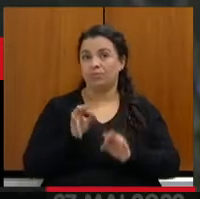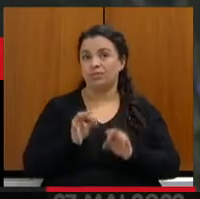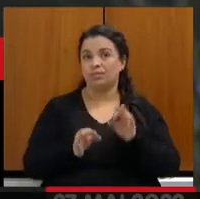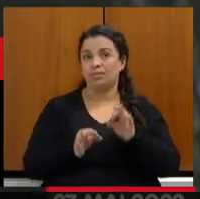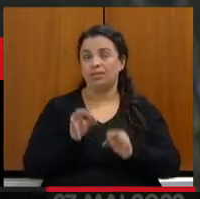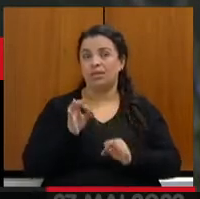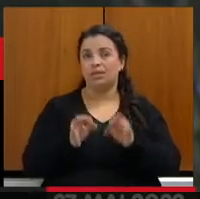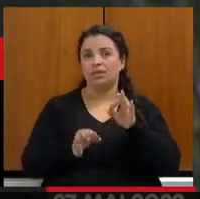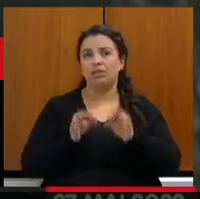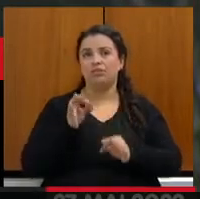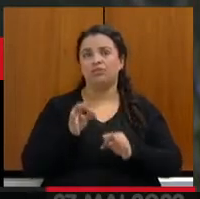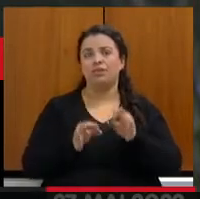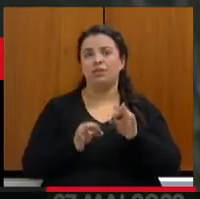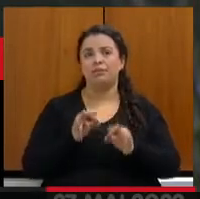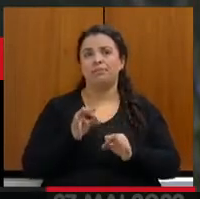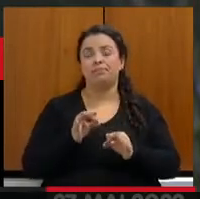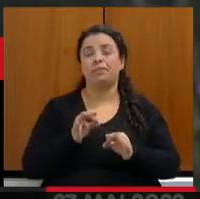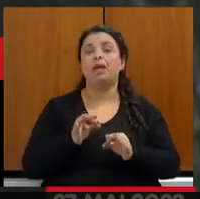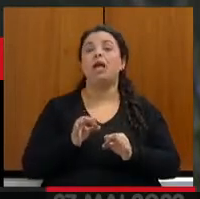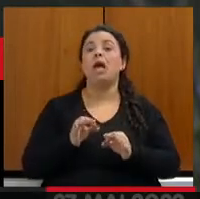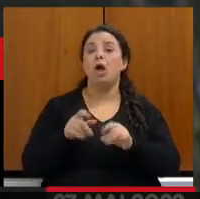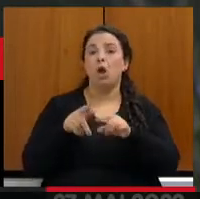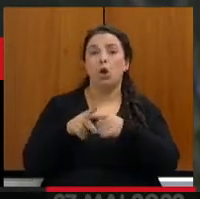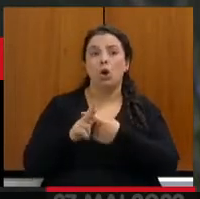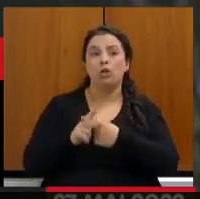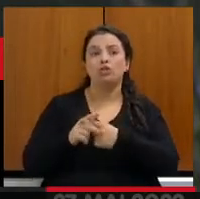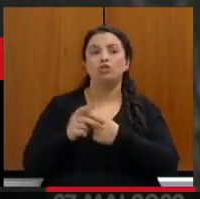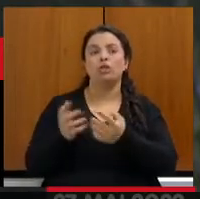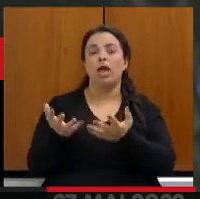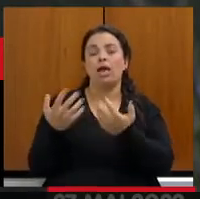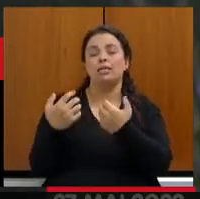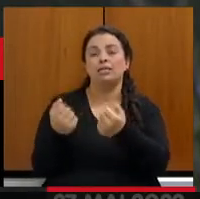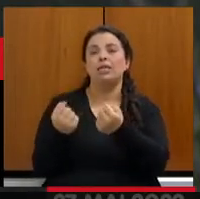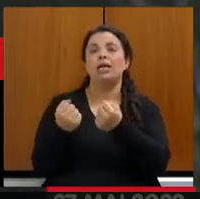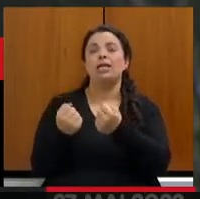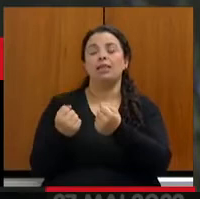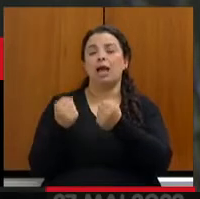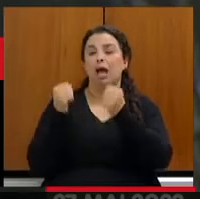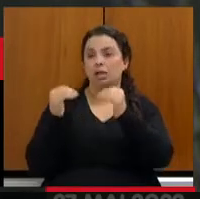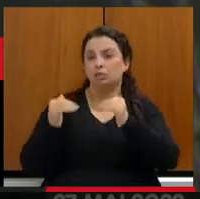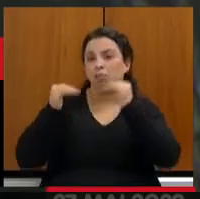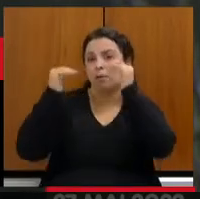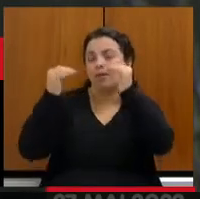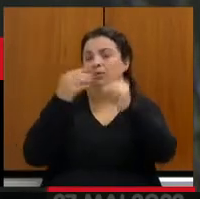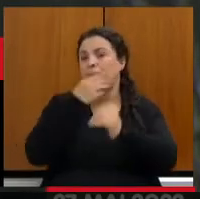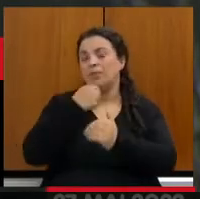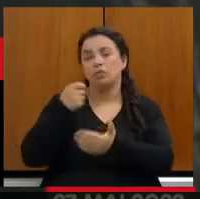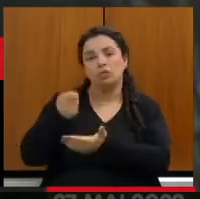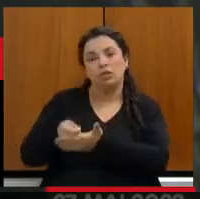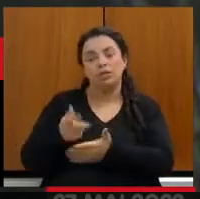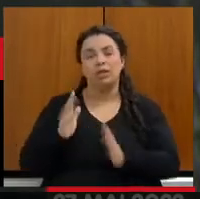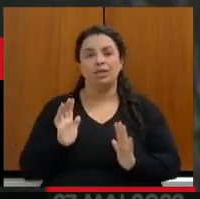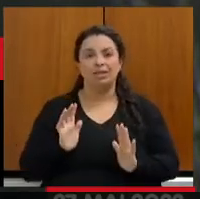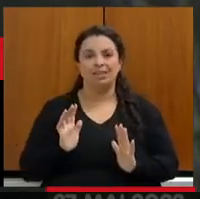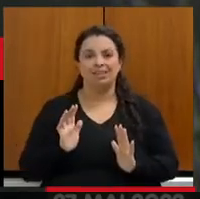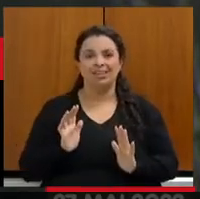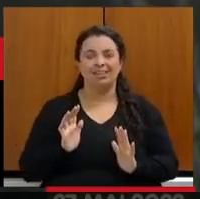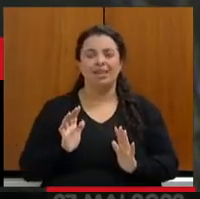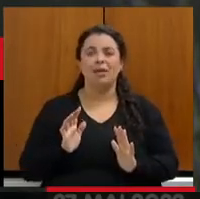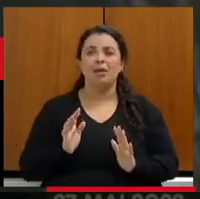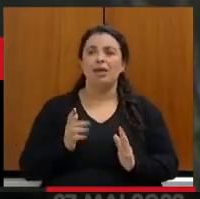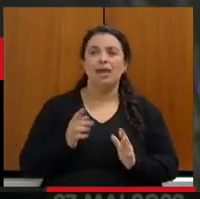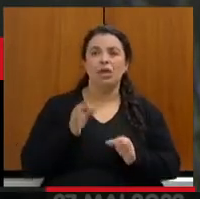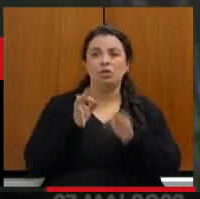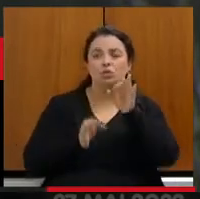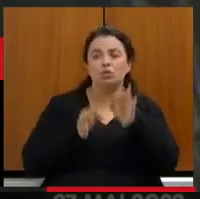Supremacia masculina em decisões patriarcais em suas tentativas de aplicar justiças restaurativas